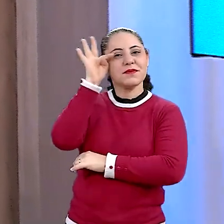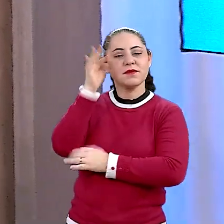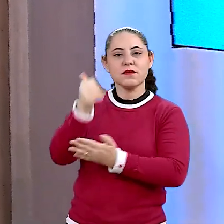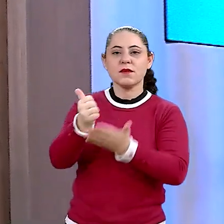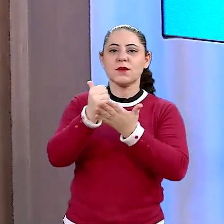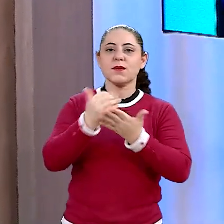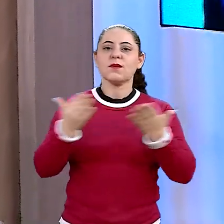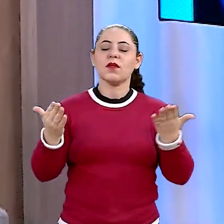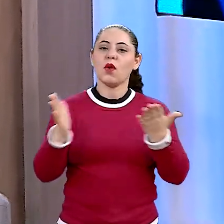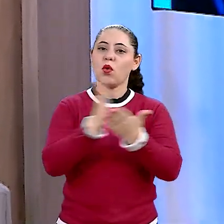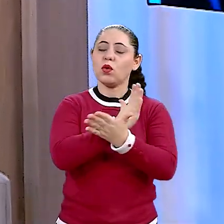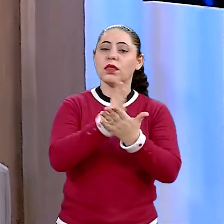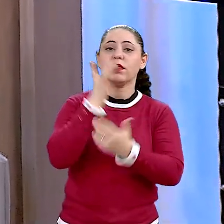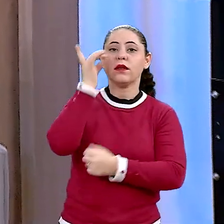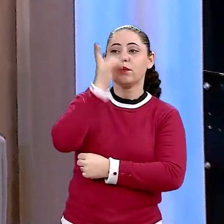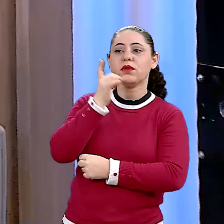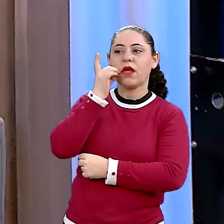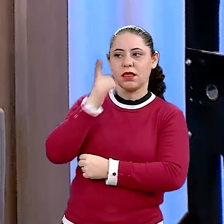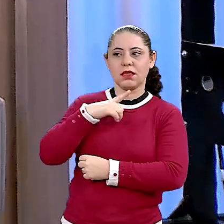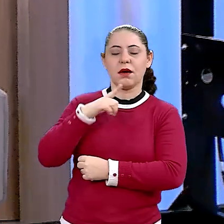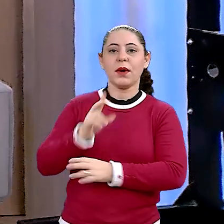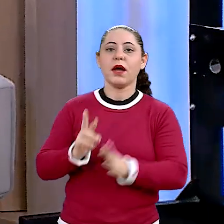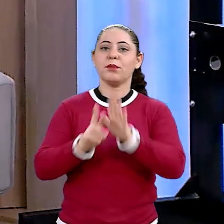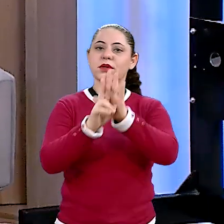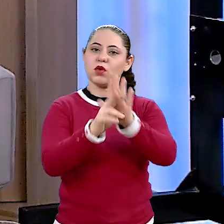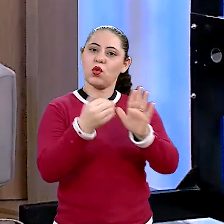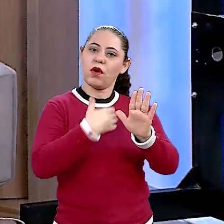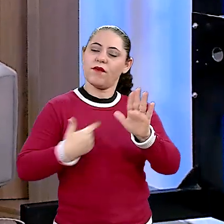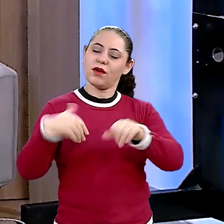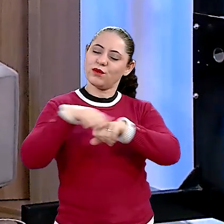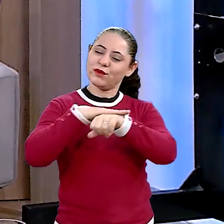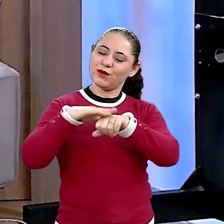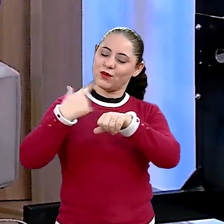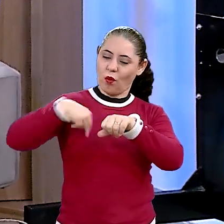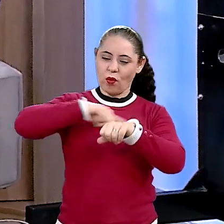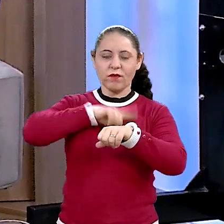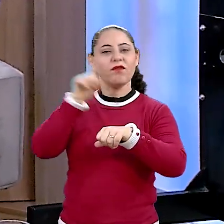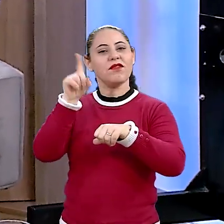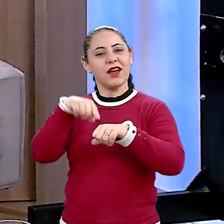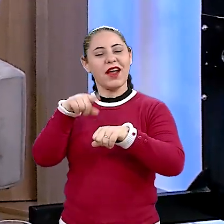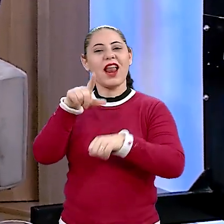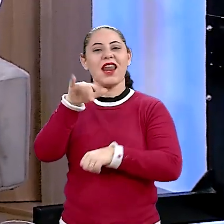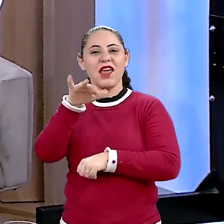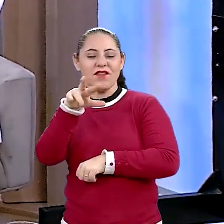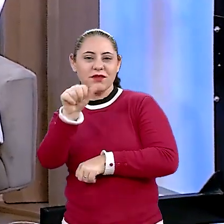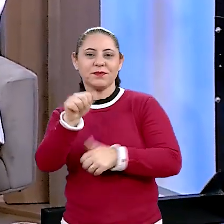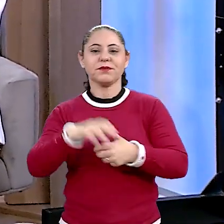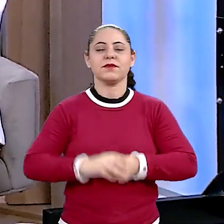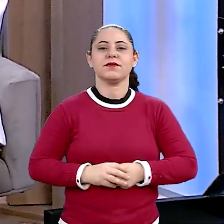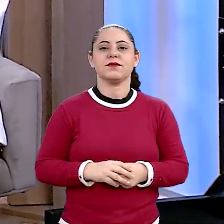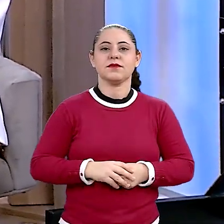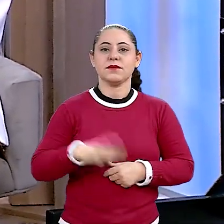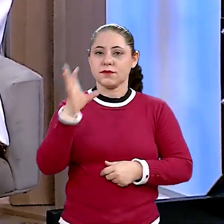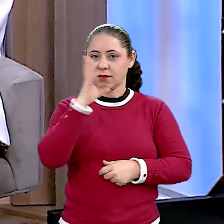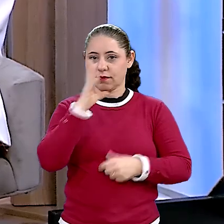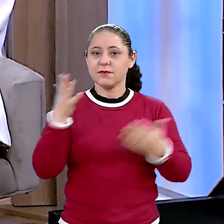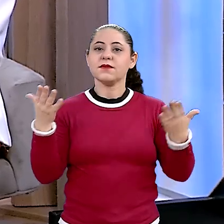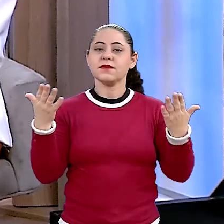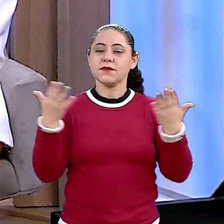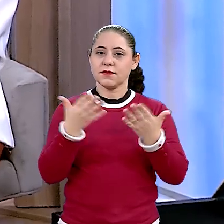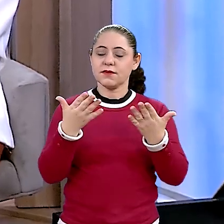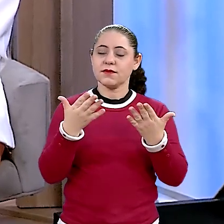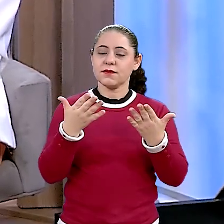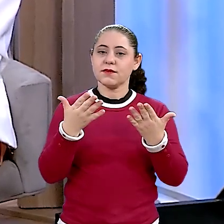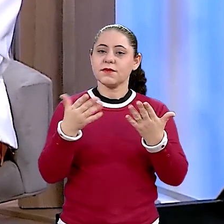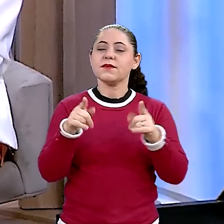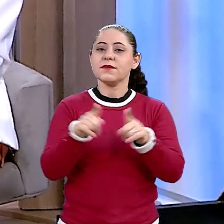gente está trazendo aqui alguns parlamentares e também representantes de governo para conversar com a gente. É isso aí, Lívia. Bom, quem está acompanhando o Jornal Parlamentar, seja